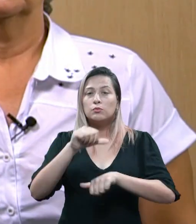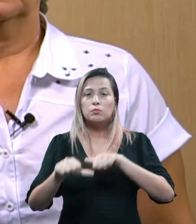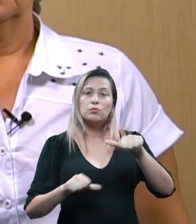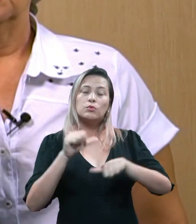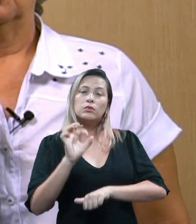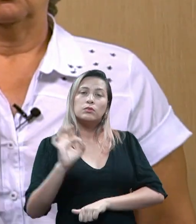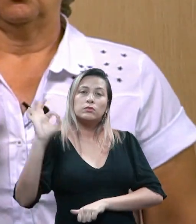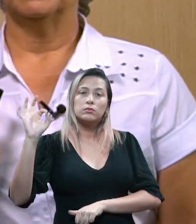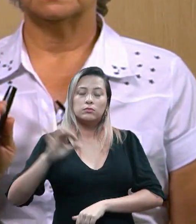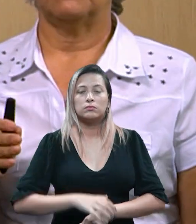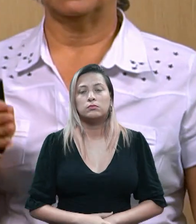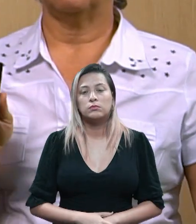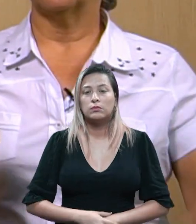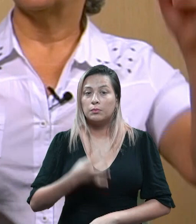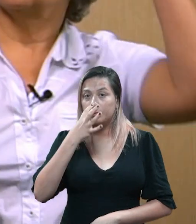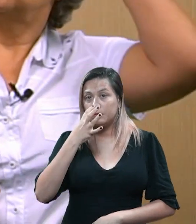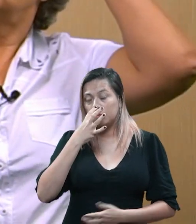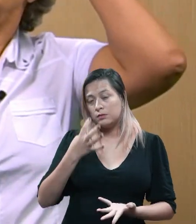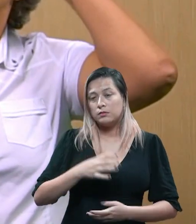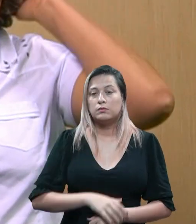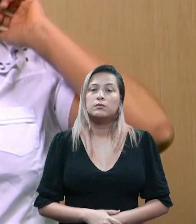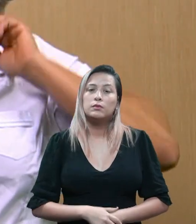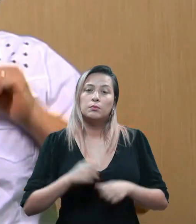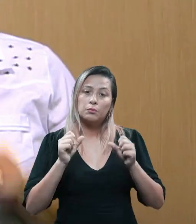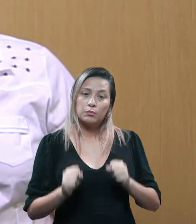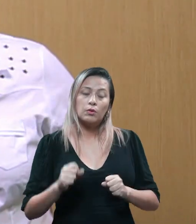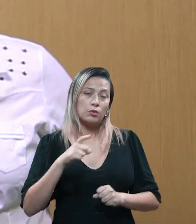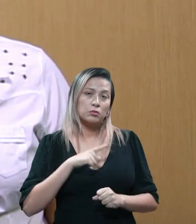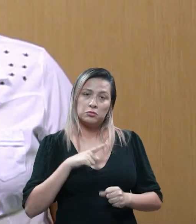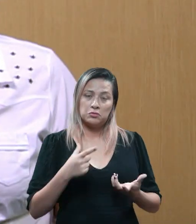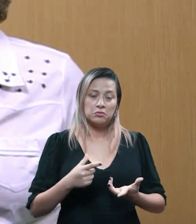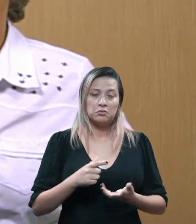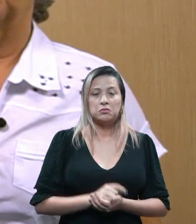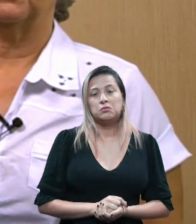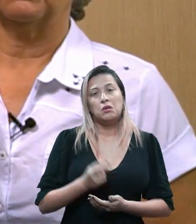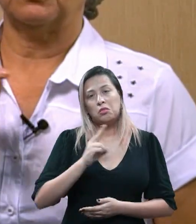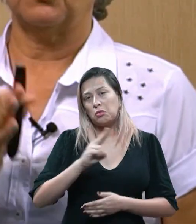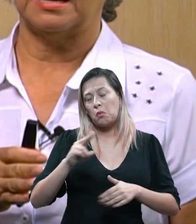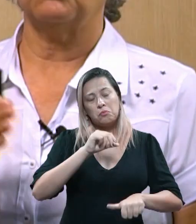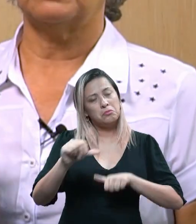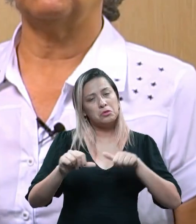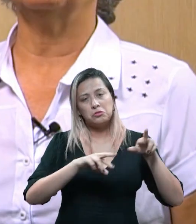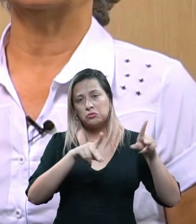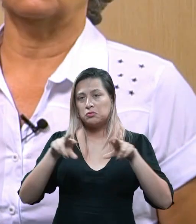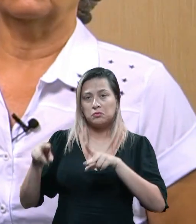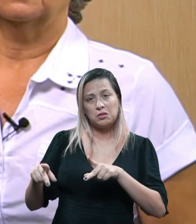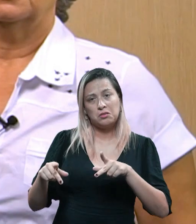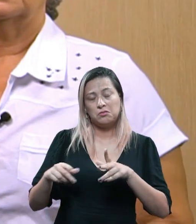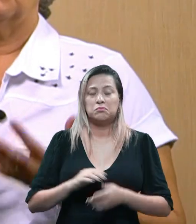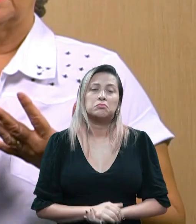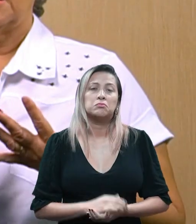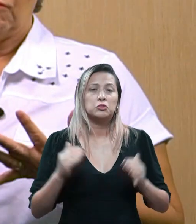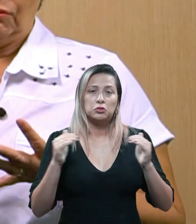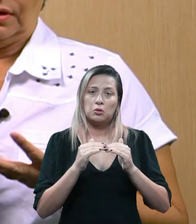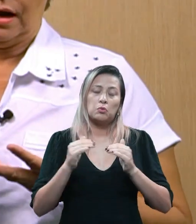graus. Observe, ela pode atingir níveis diferentes de classificação em função do seu grau de evolução.